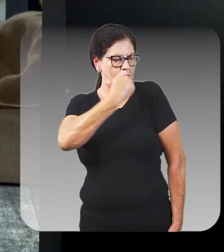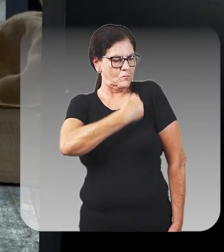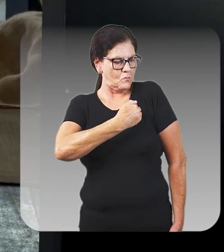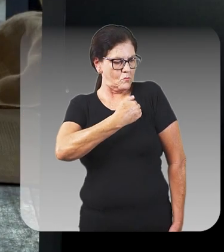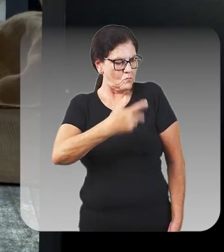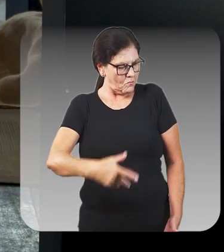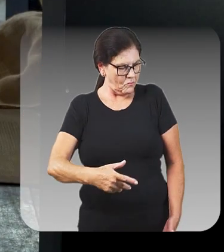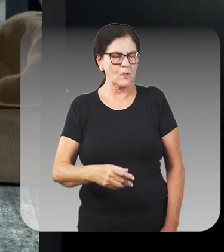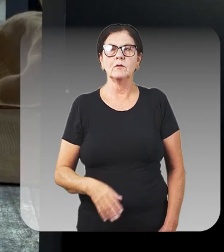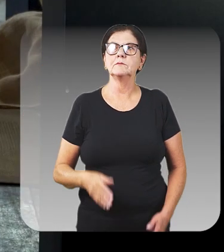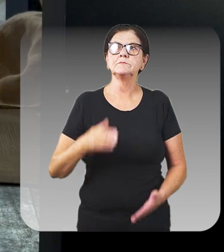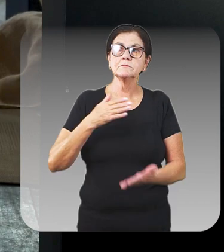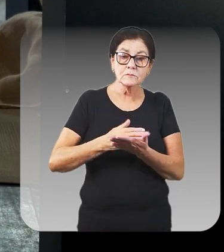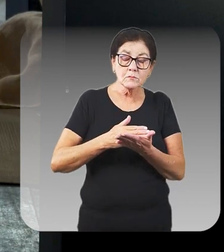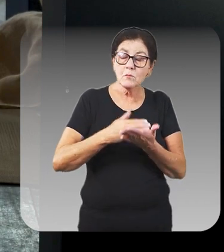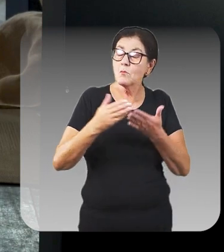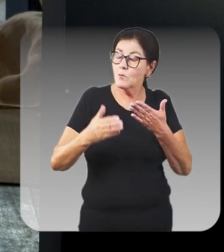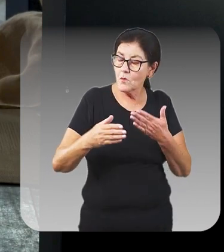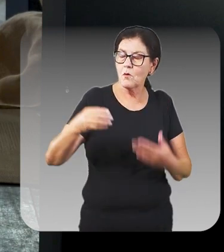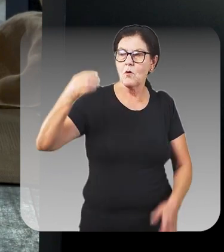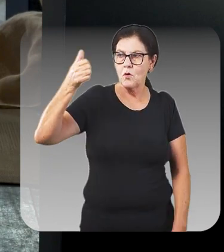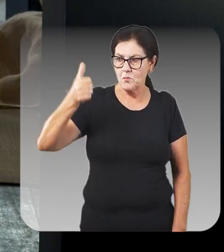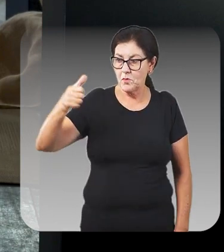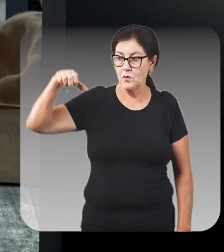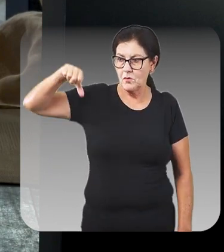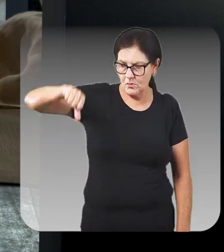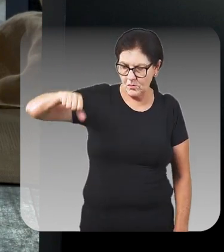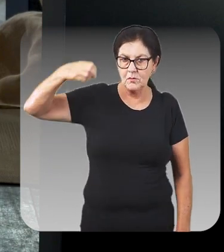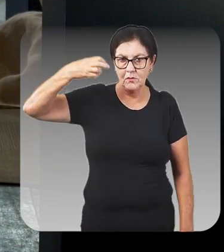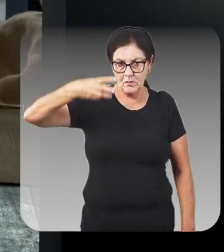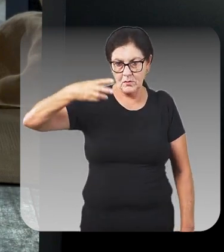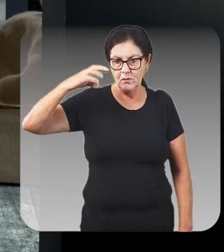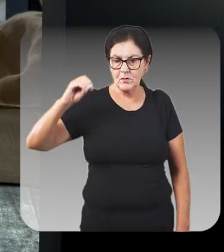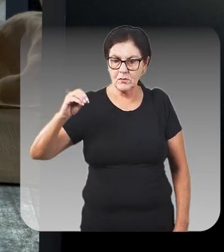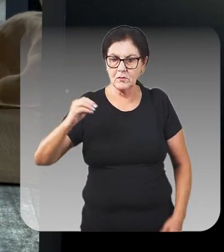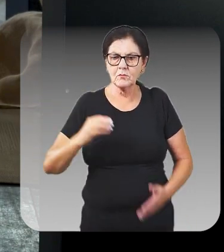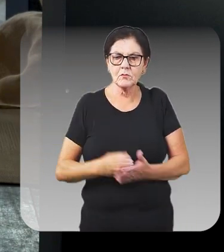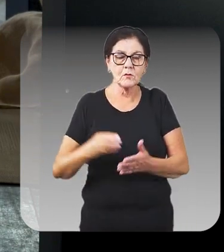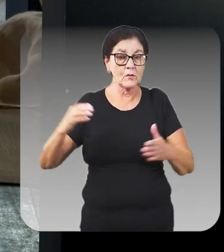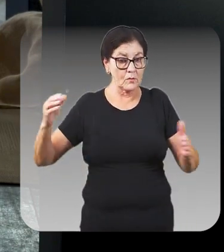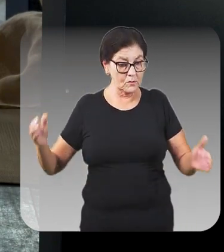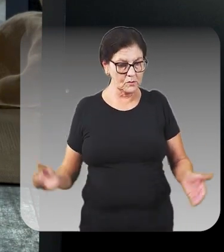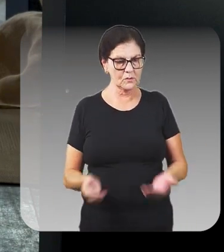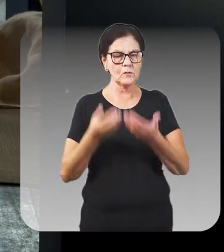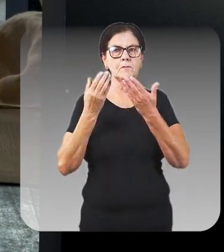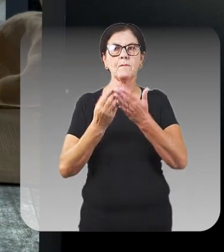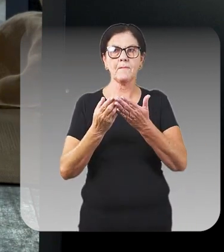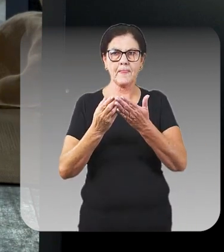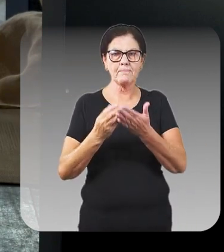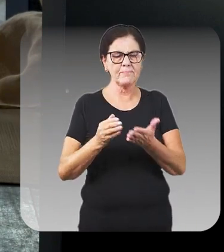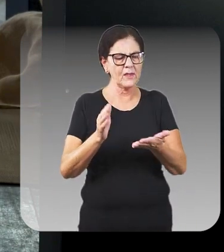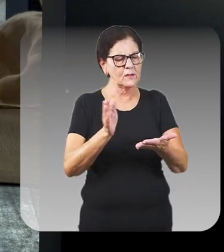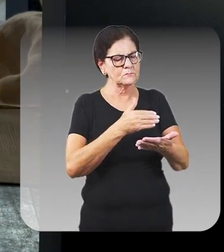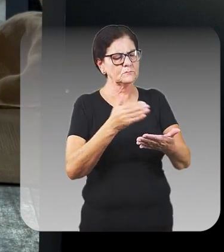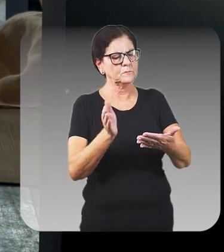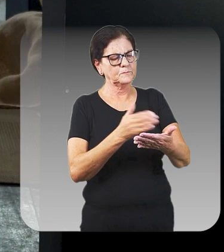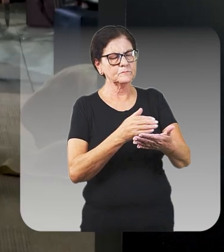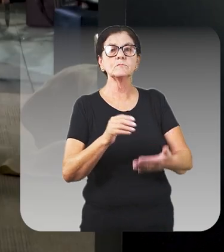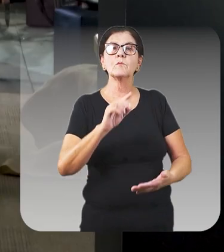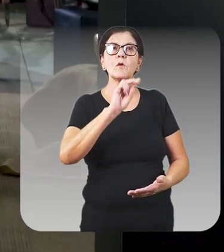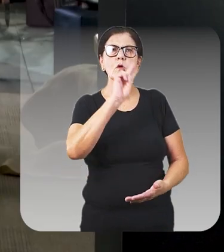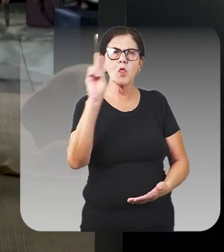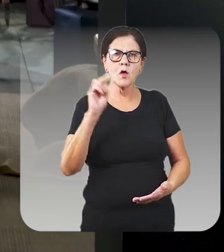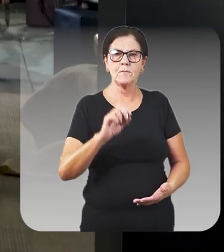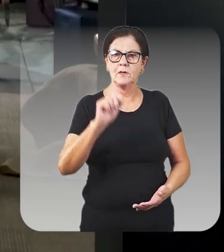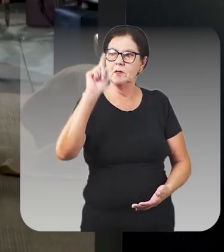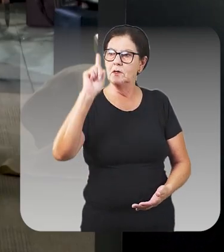Na década de 1930, havia um grupo de jovens lemenses, eles tinham um jornal chamado Girassol.